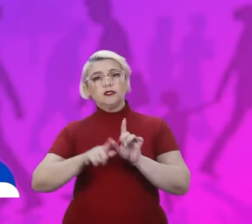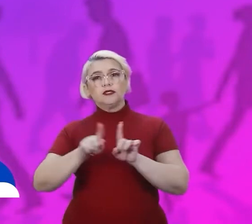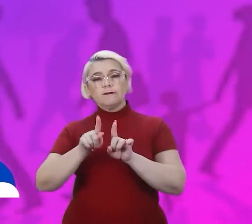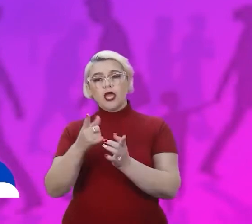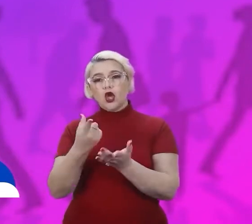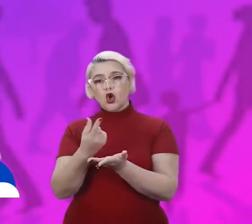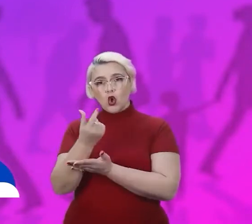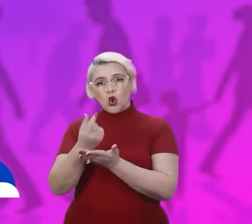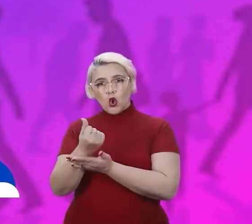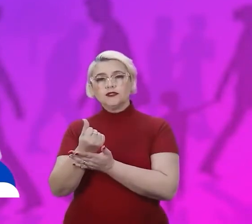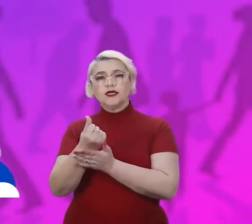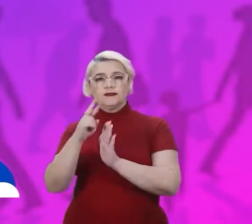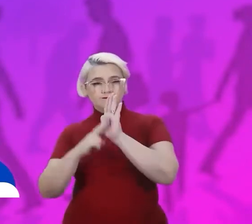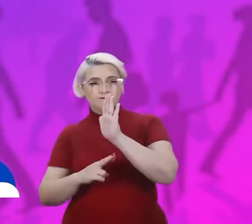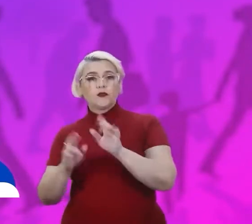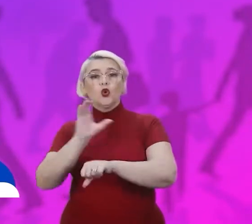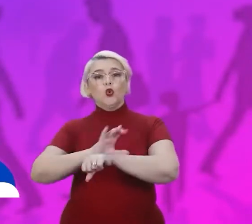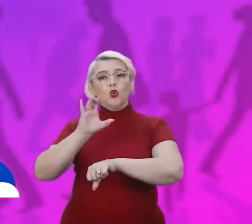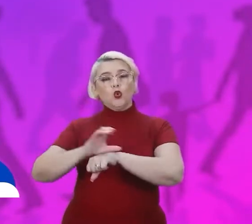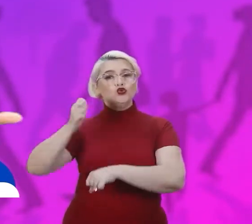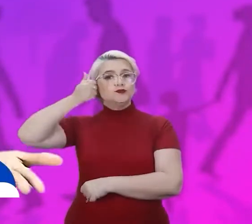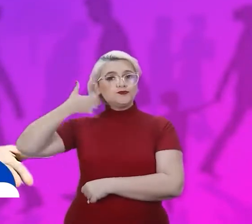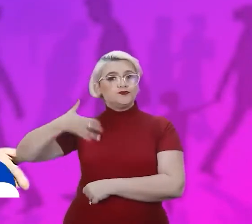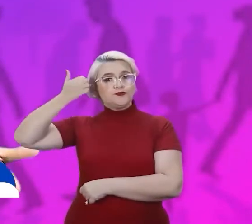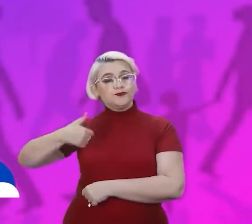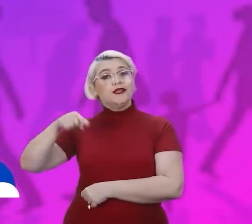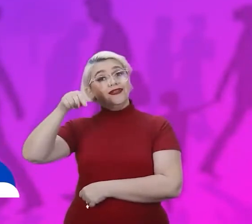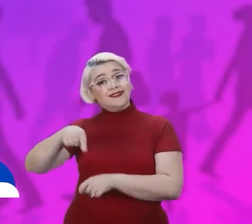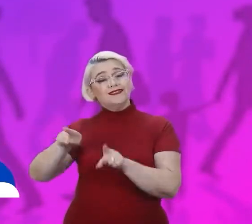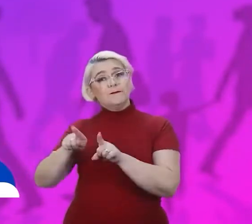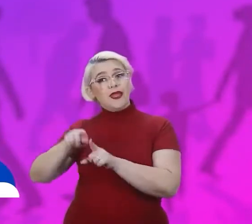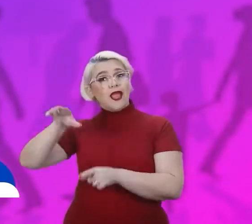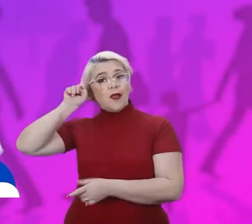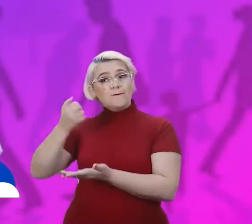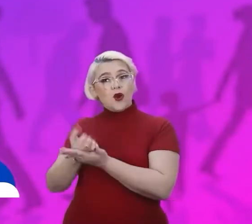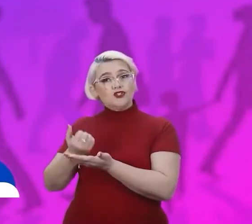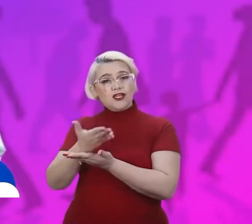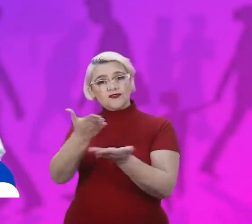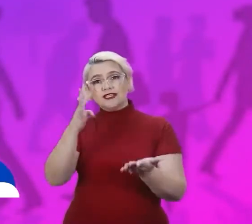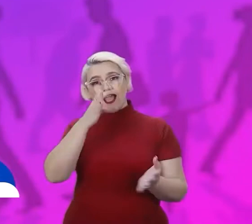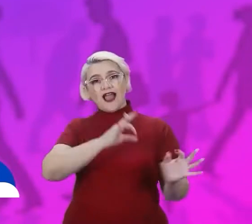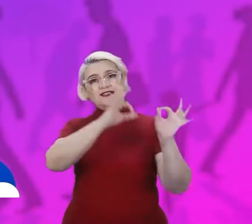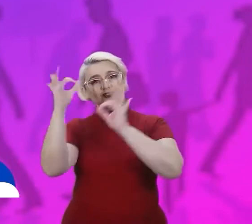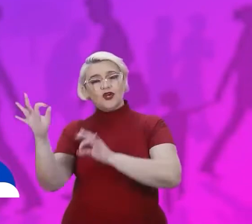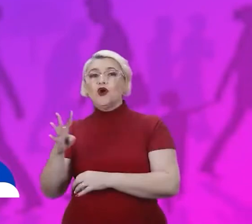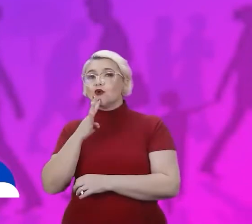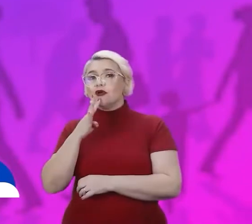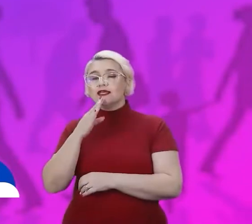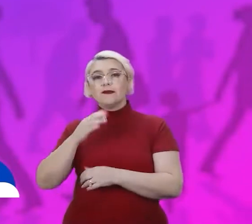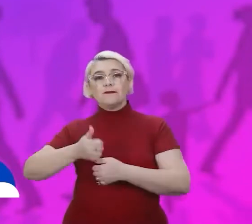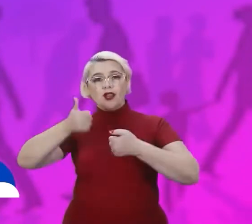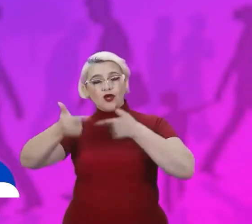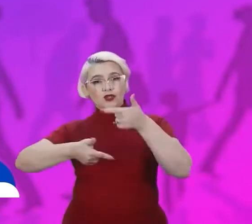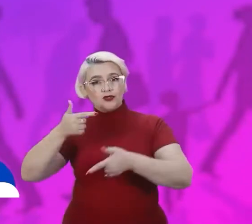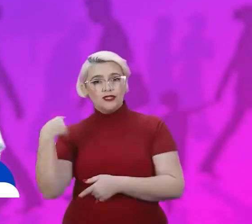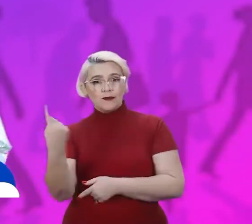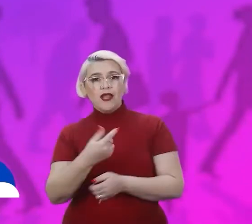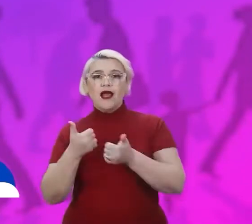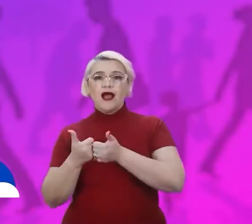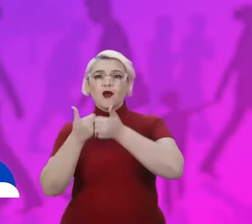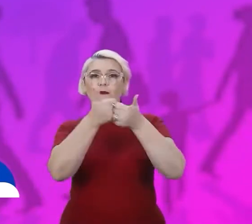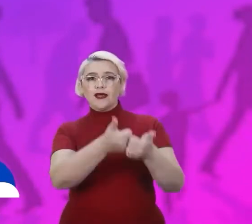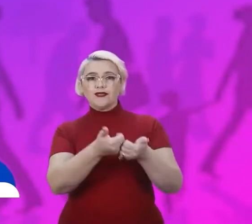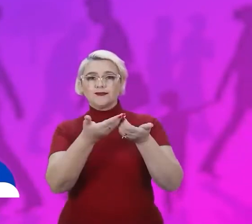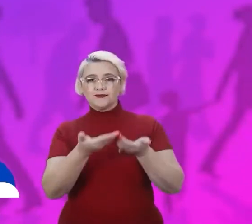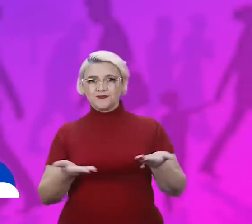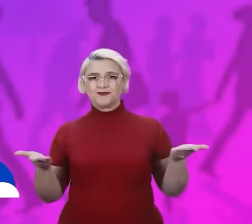de contas, cursos de audiodescrição e este podcast que você está ouvindo. Conheça melhor o nosso trabalho nos acompanhando